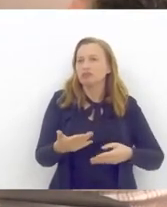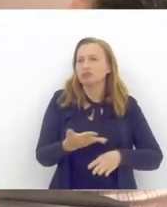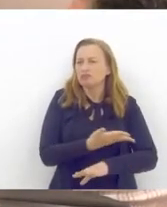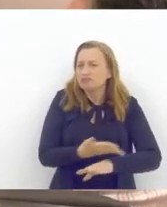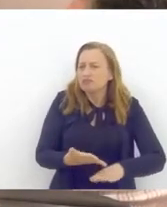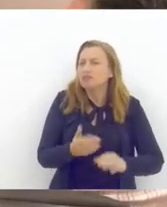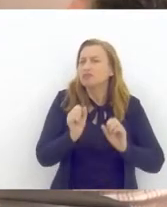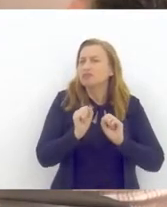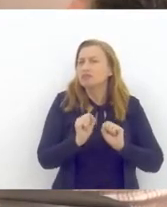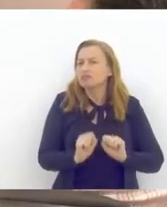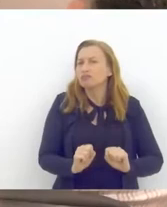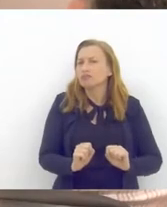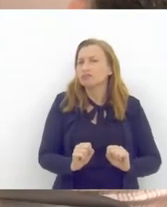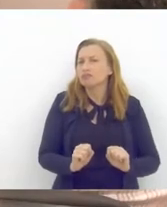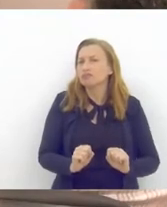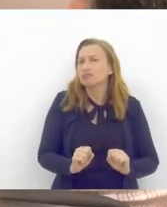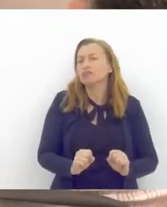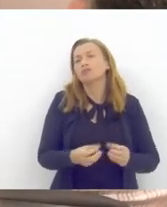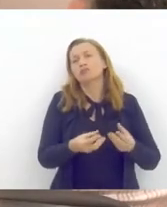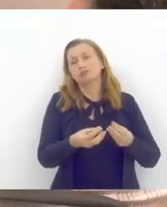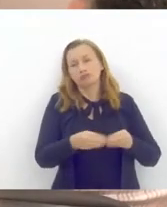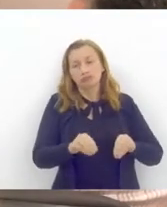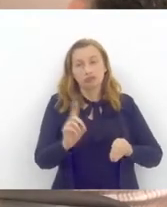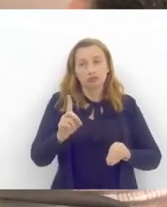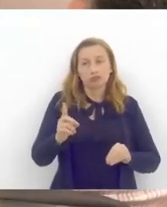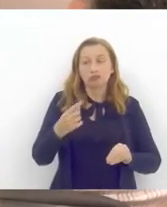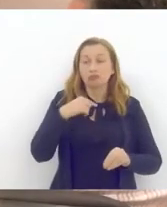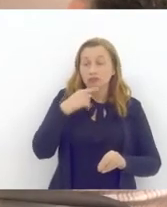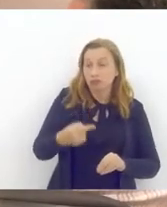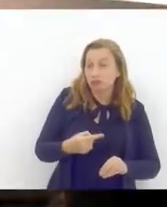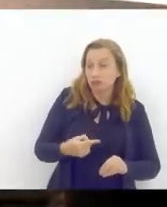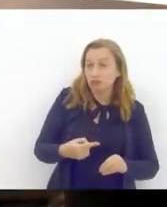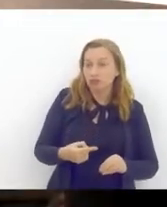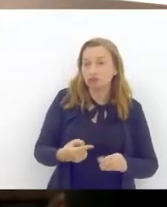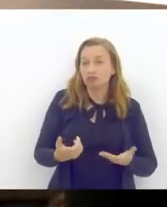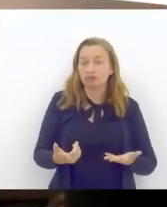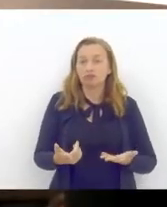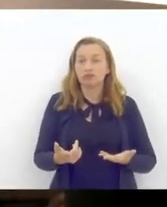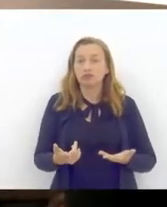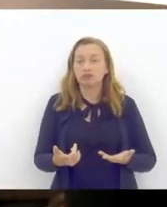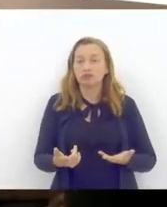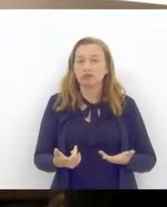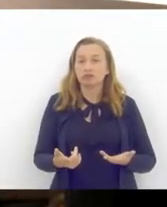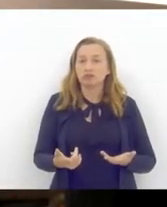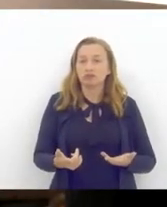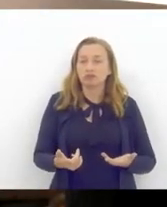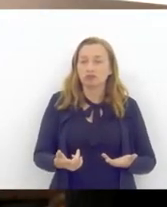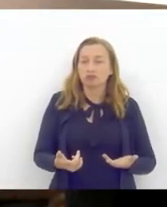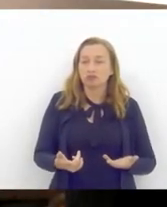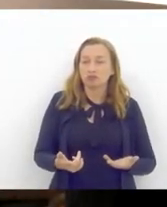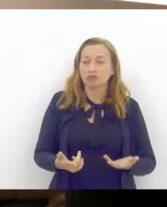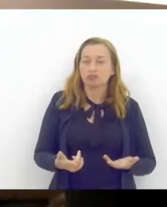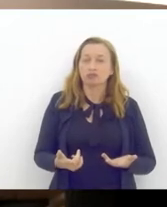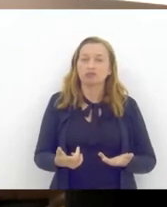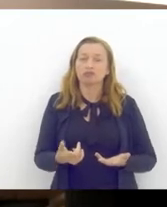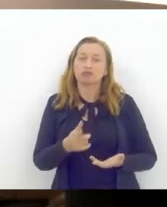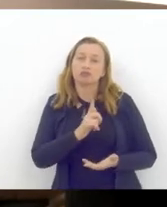pode... não estou duvidando da integridade de nenhum dos gestores estaduais, mas que pode, muitas vezes, ser